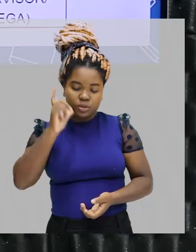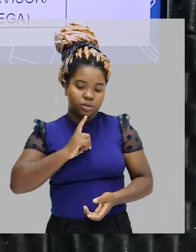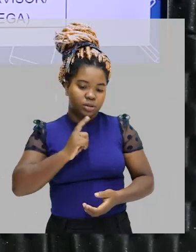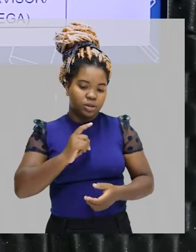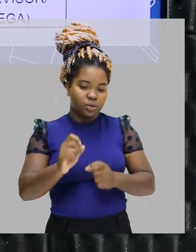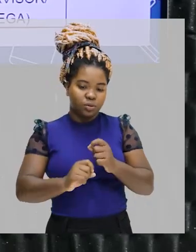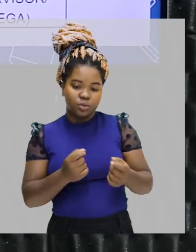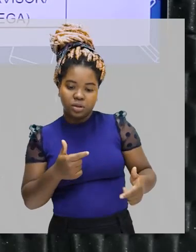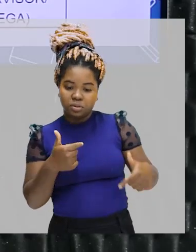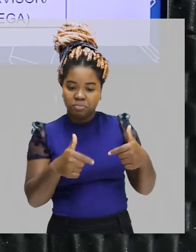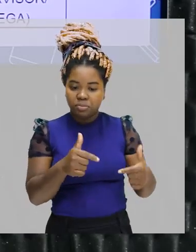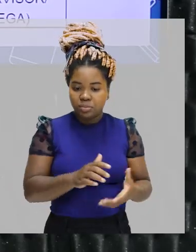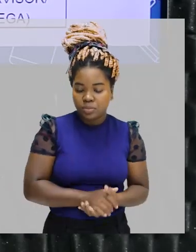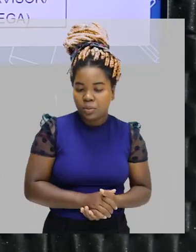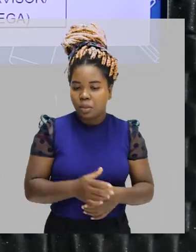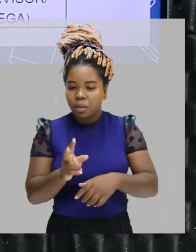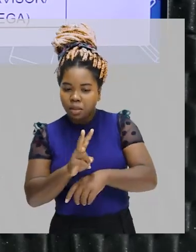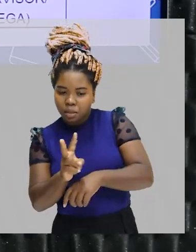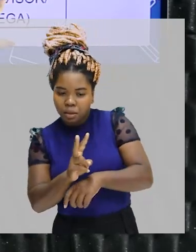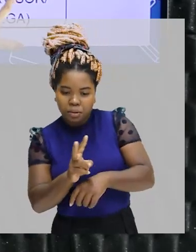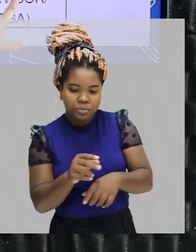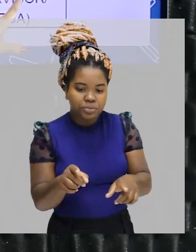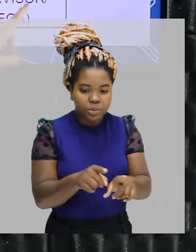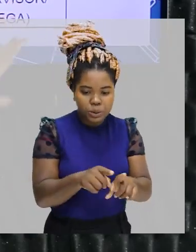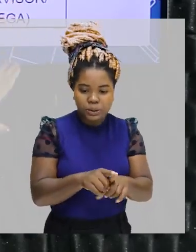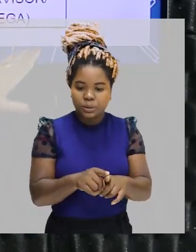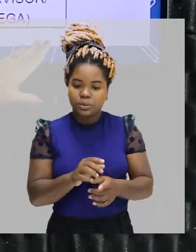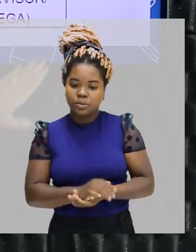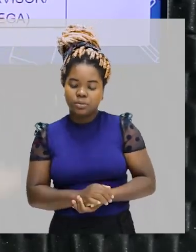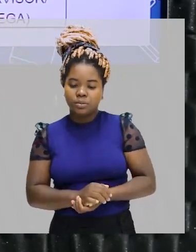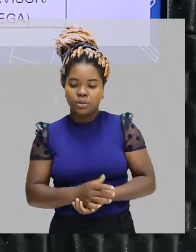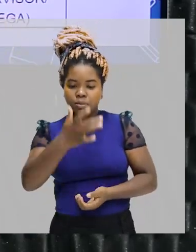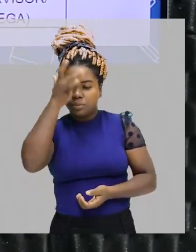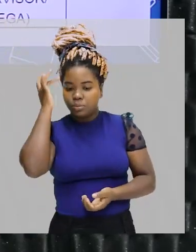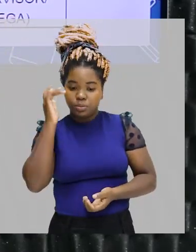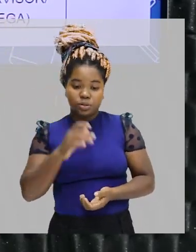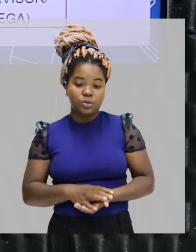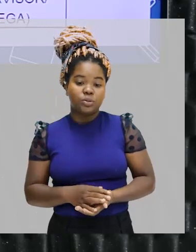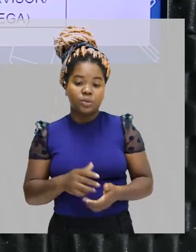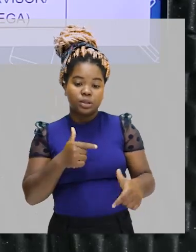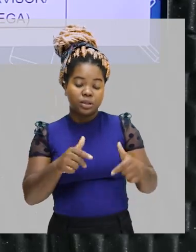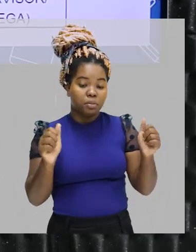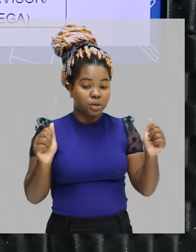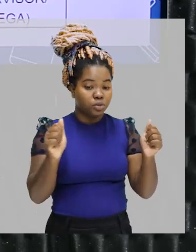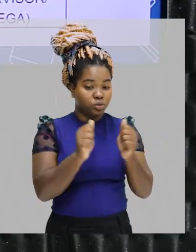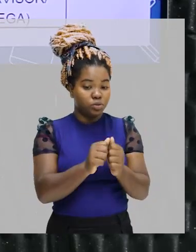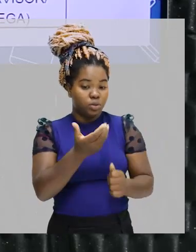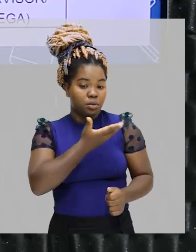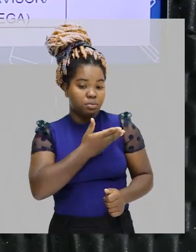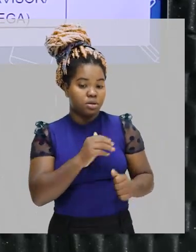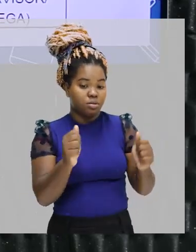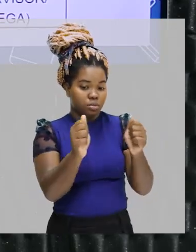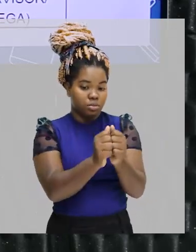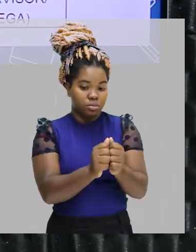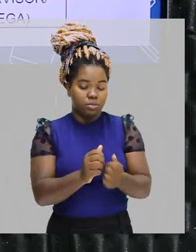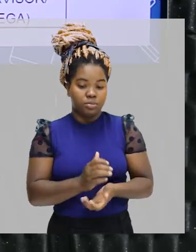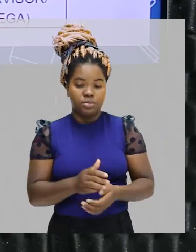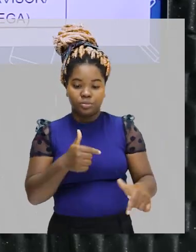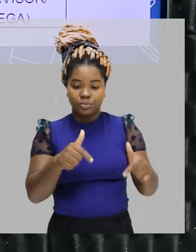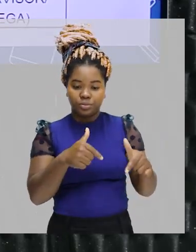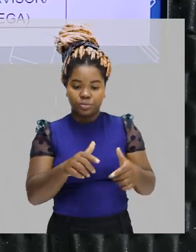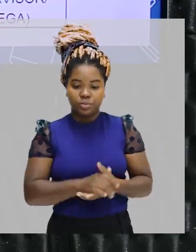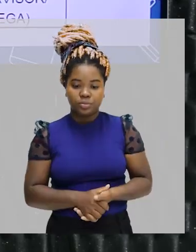nós trabalhamos. Supervisor, coworker é a pessoa que trabalha junto, é o colega de trabalho, tá bom? Também